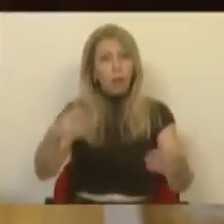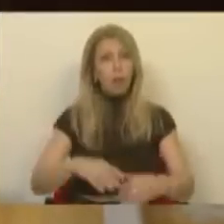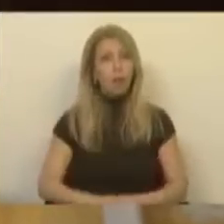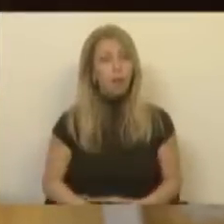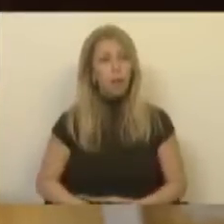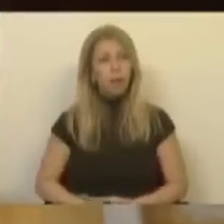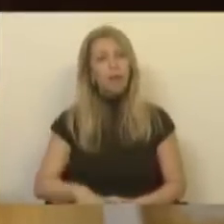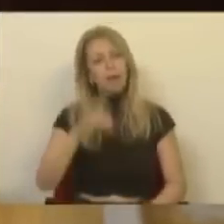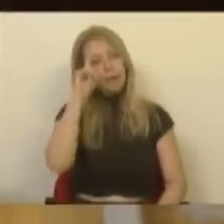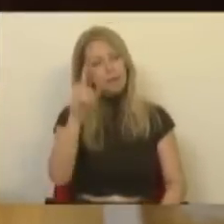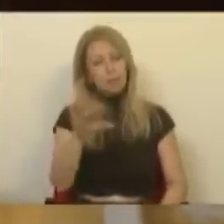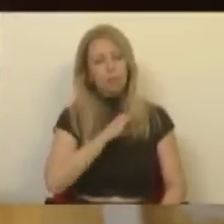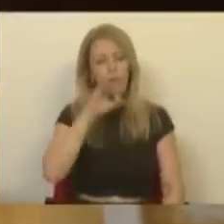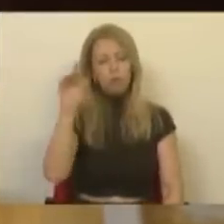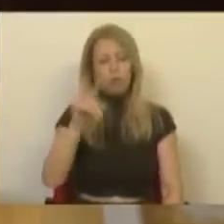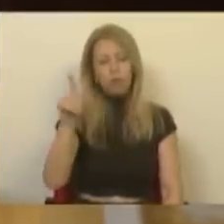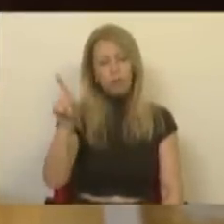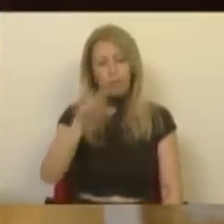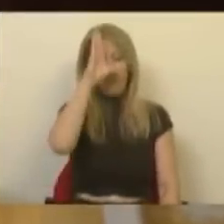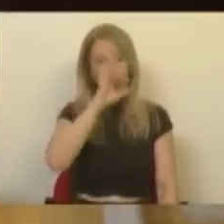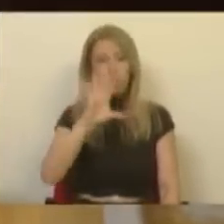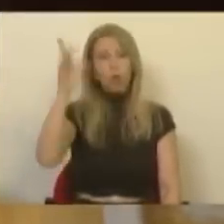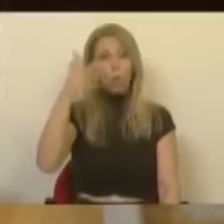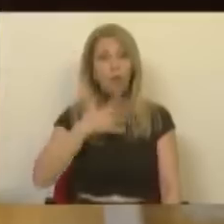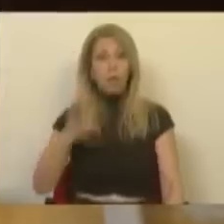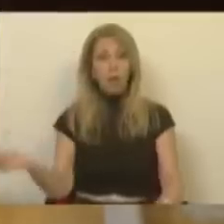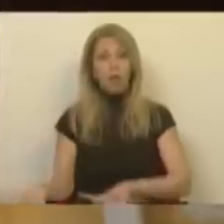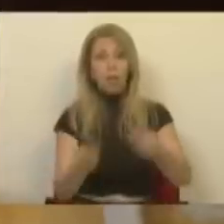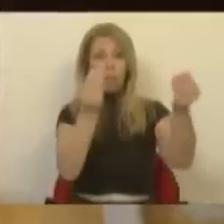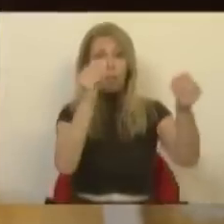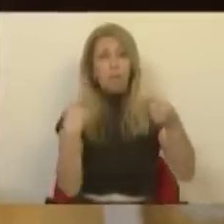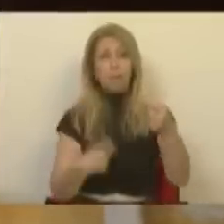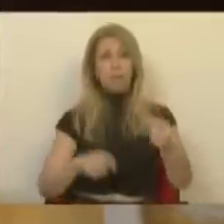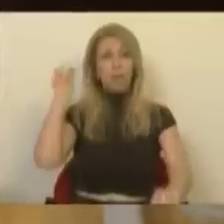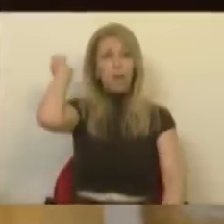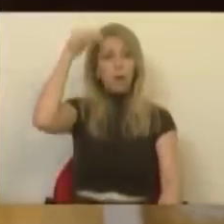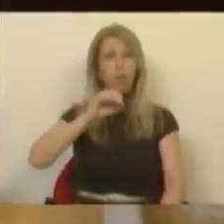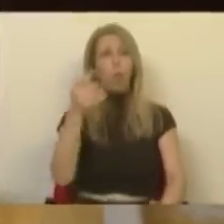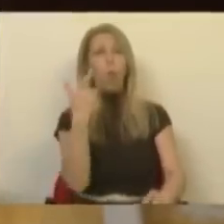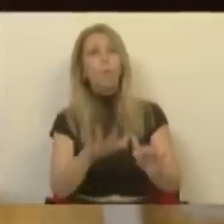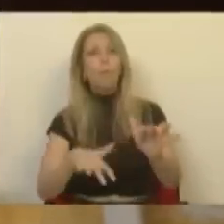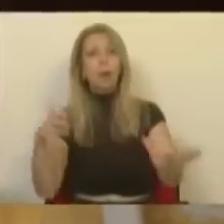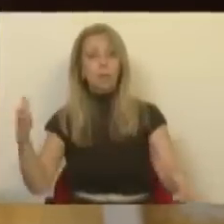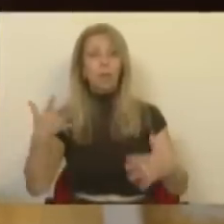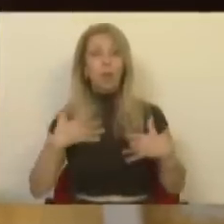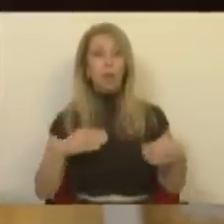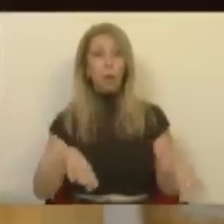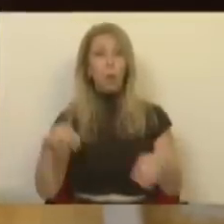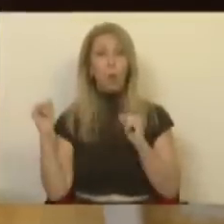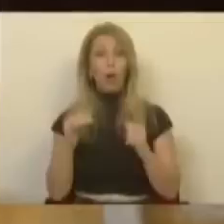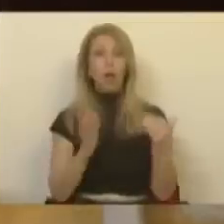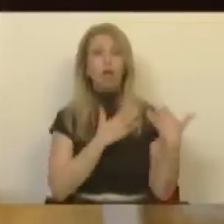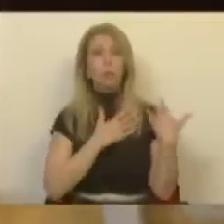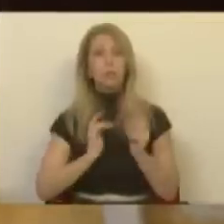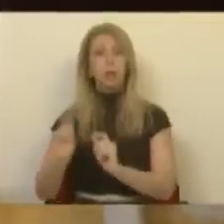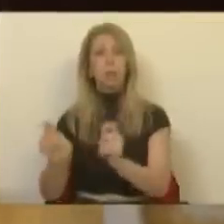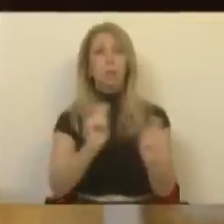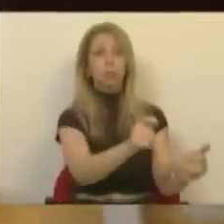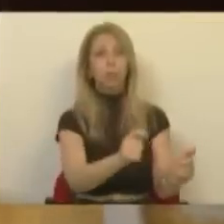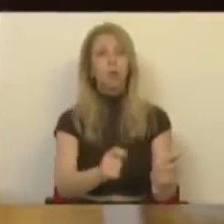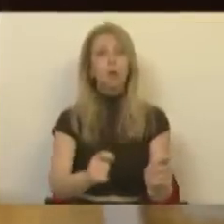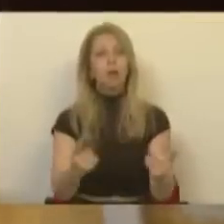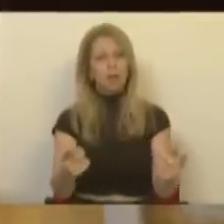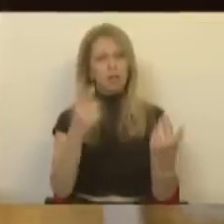Ministro quando quero mandar para o Presidente da República ou pro Parlamento ou para outros quaisquer essa responsabilidade isso não mostra coragem nenhuma